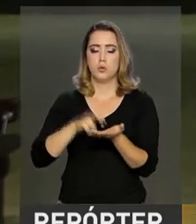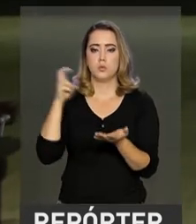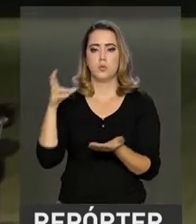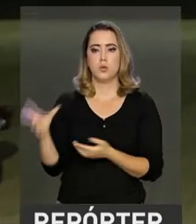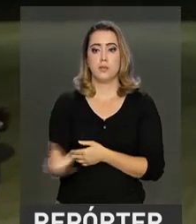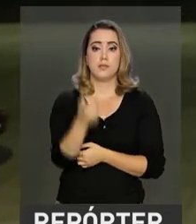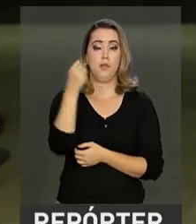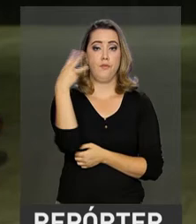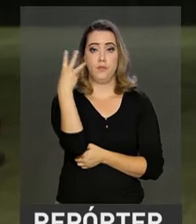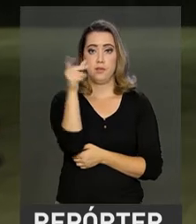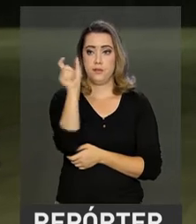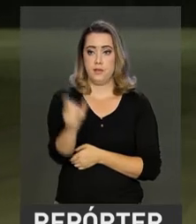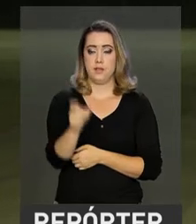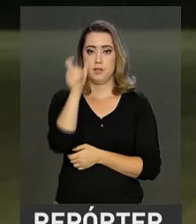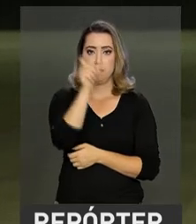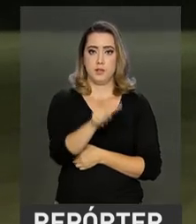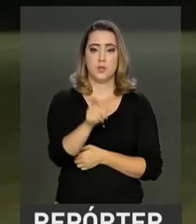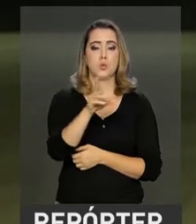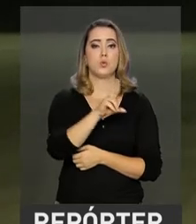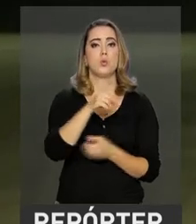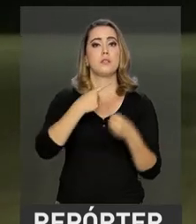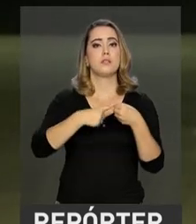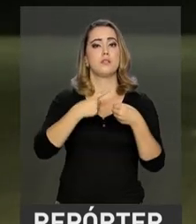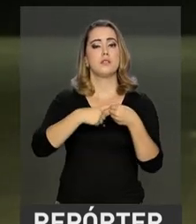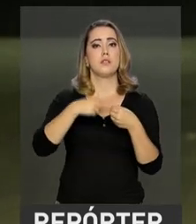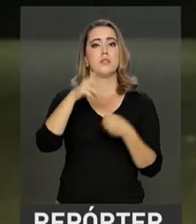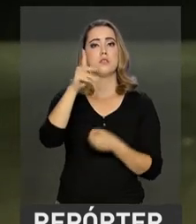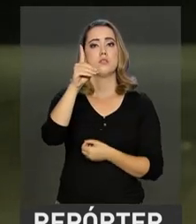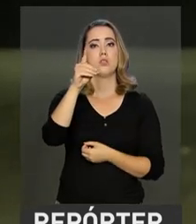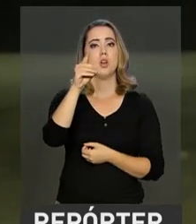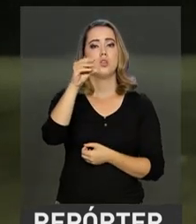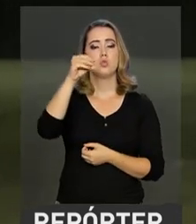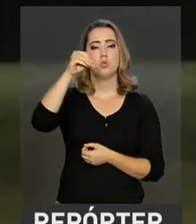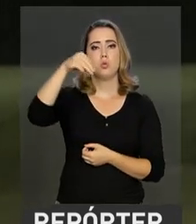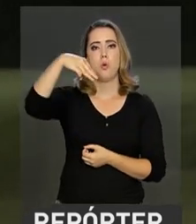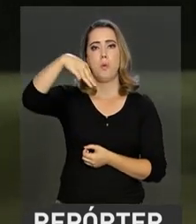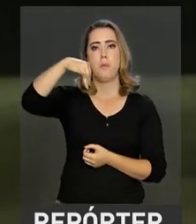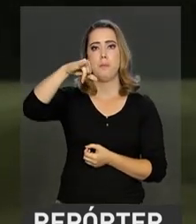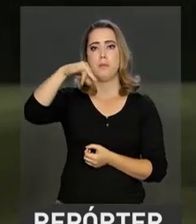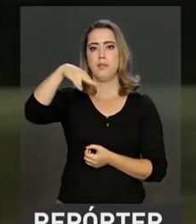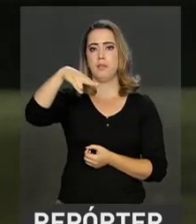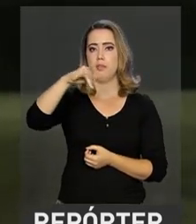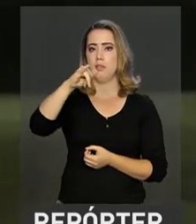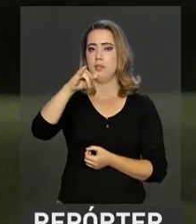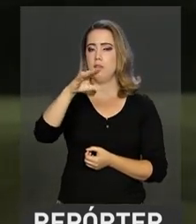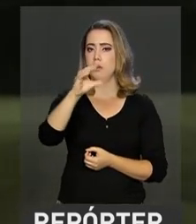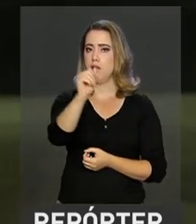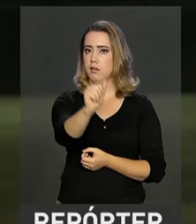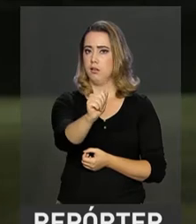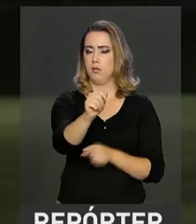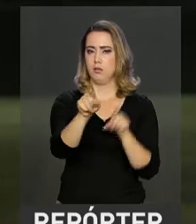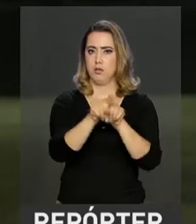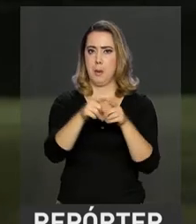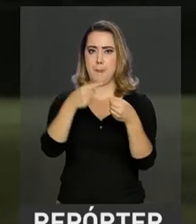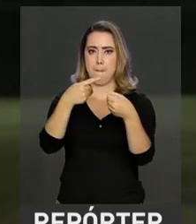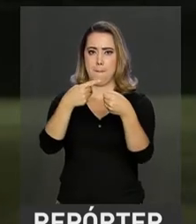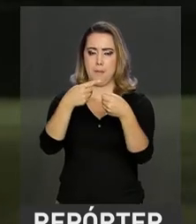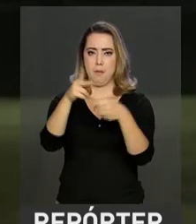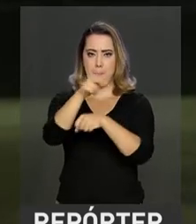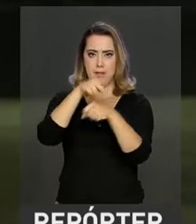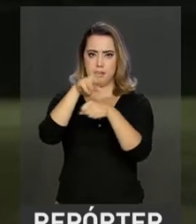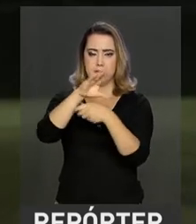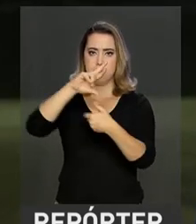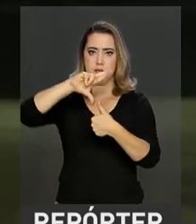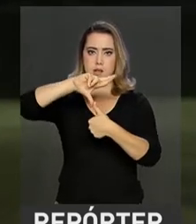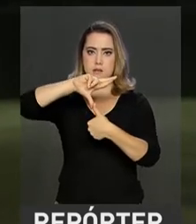brasileiros de dominica país caribenho atingido pelo furacão maria o resgate contou com a ajuda